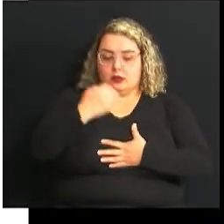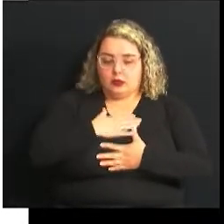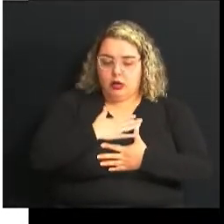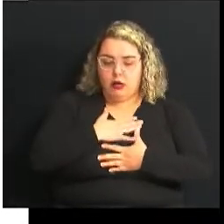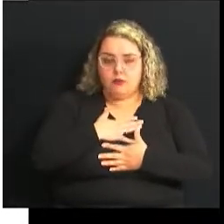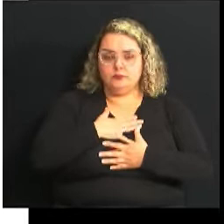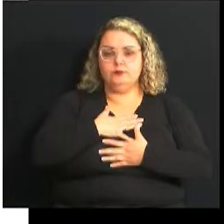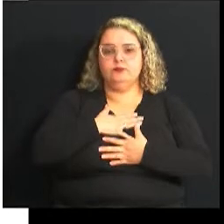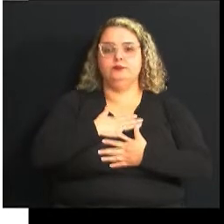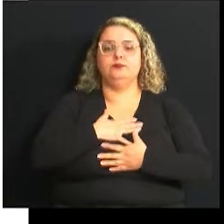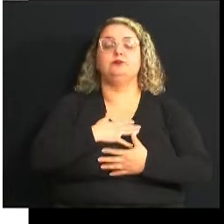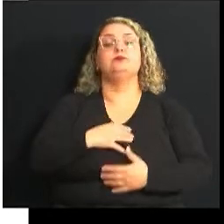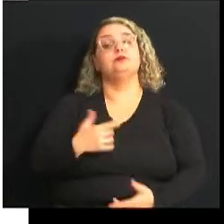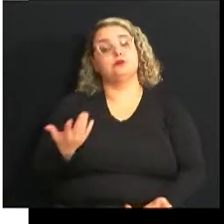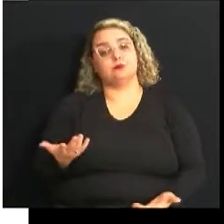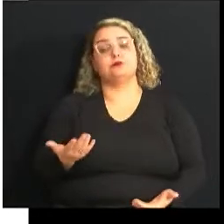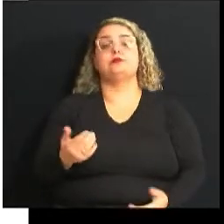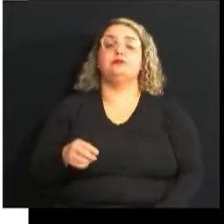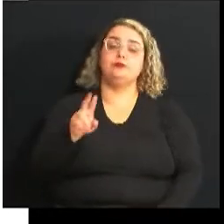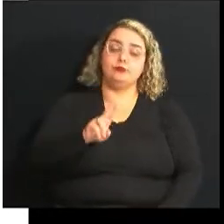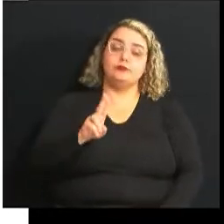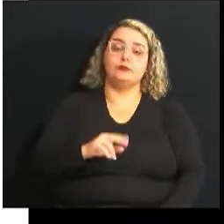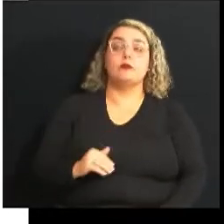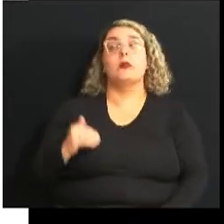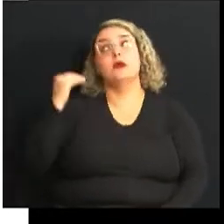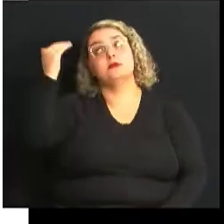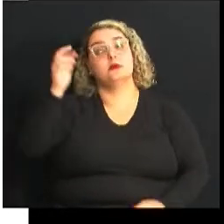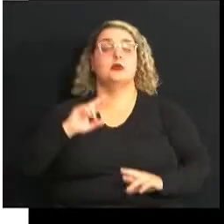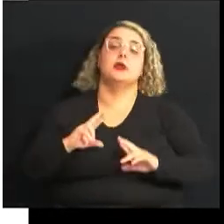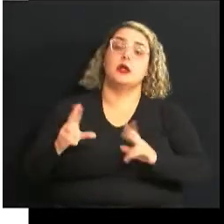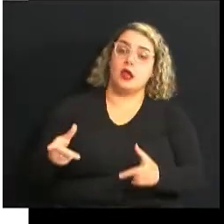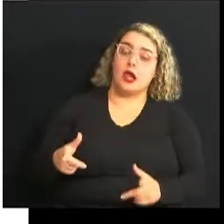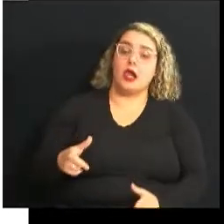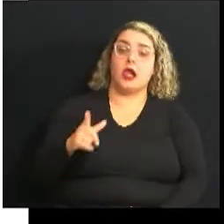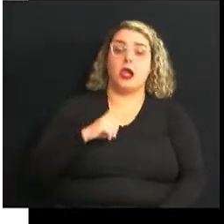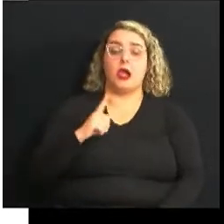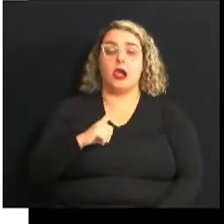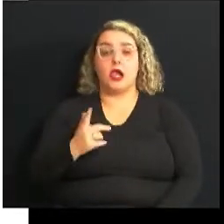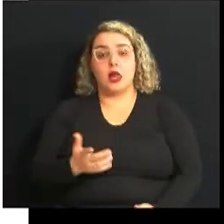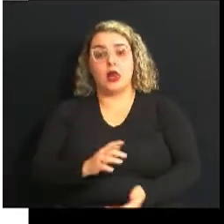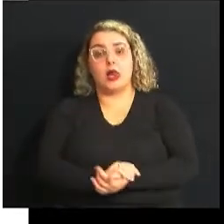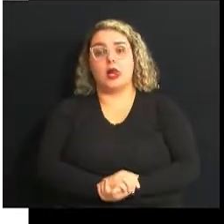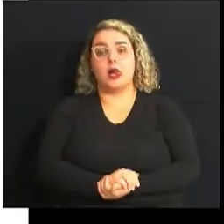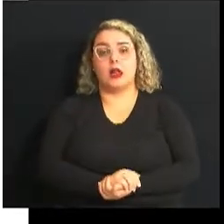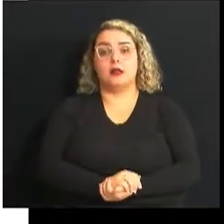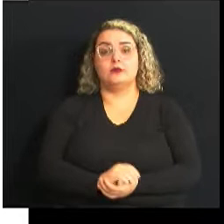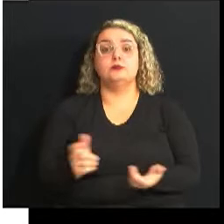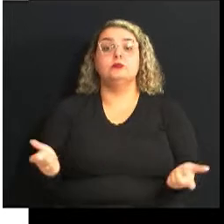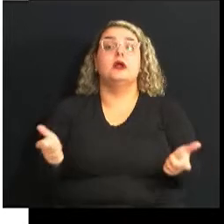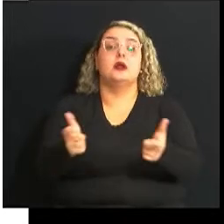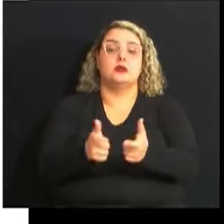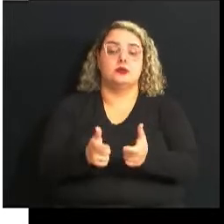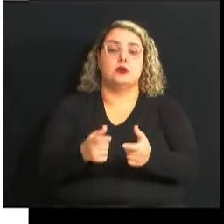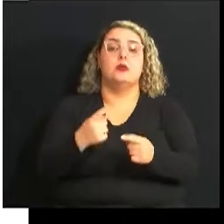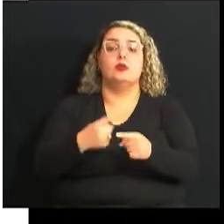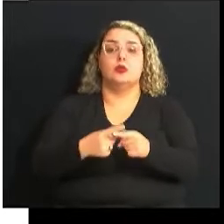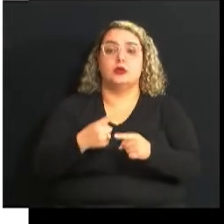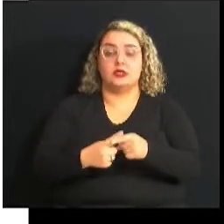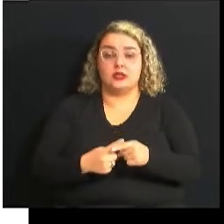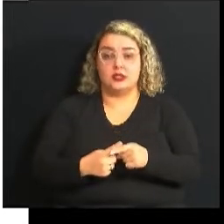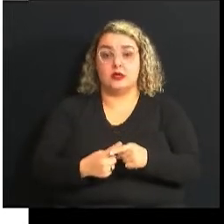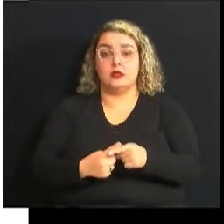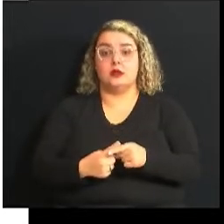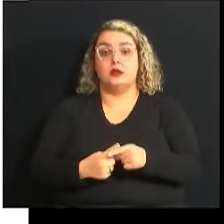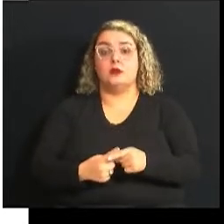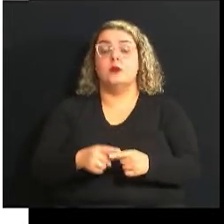respeito aos adultos, é ao contrário, a gente teve aí uma redução, porque, de acordo com esse